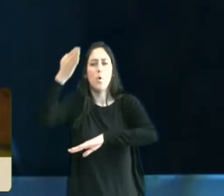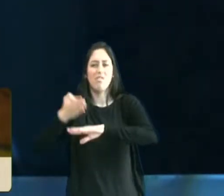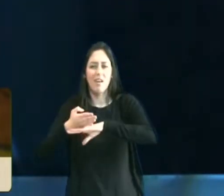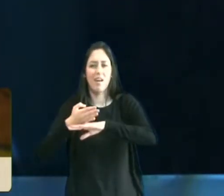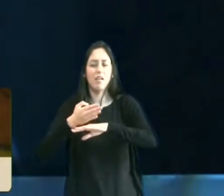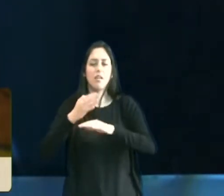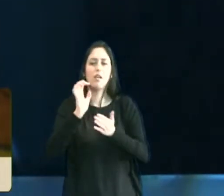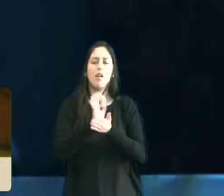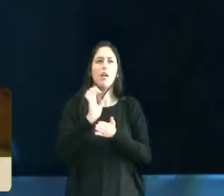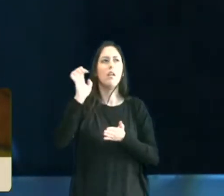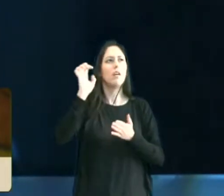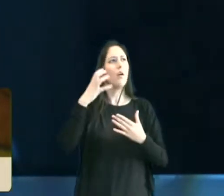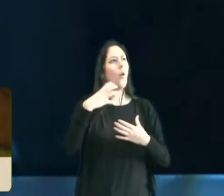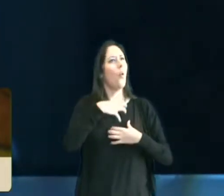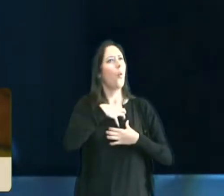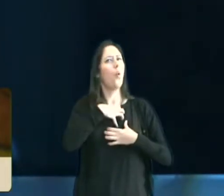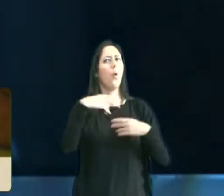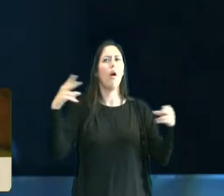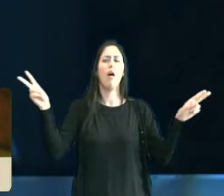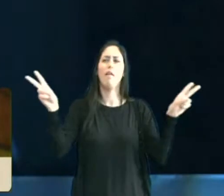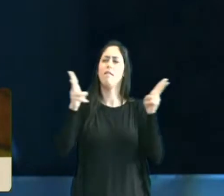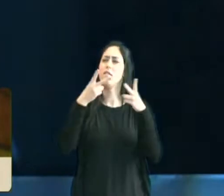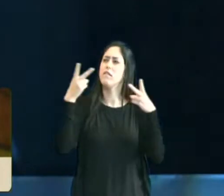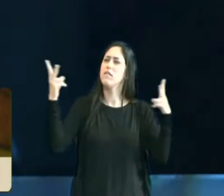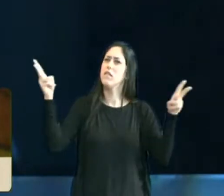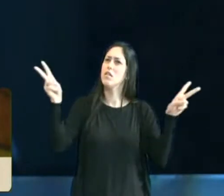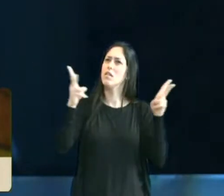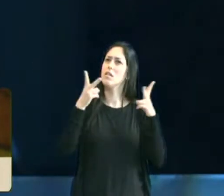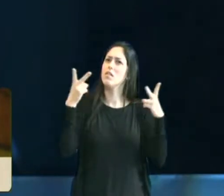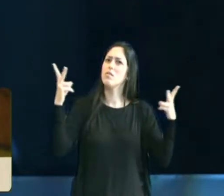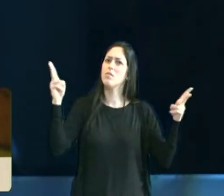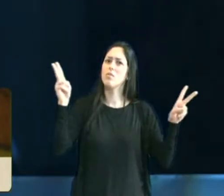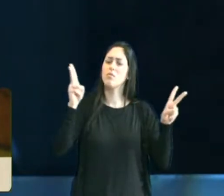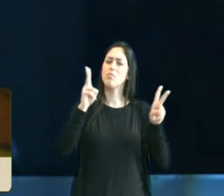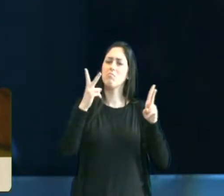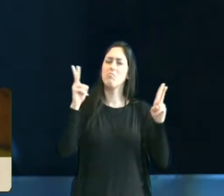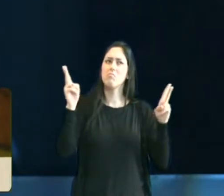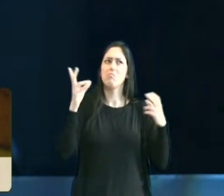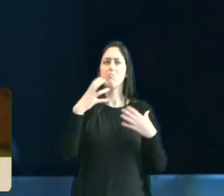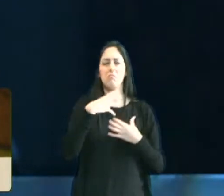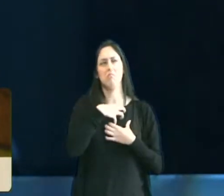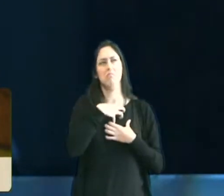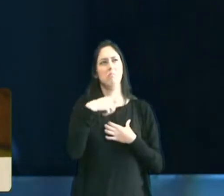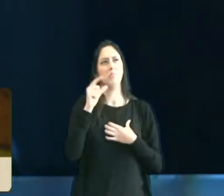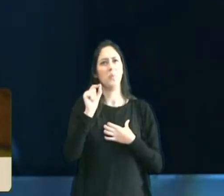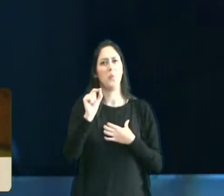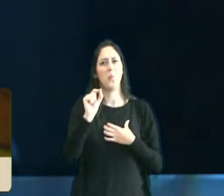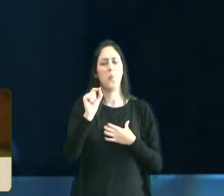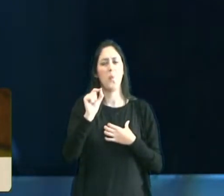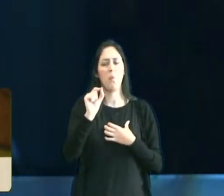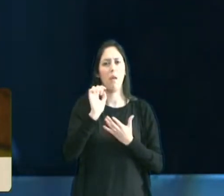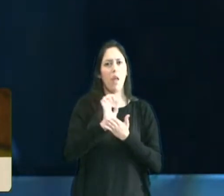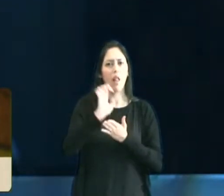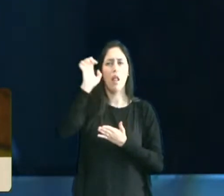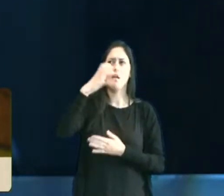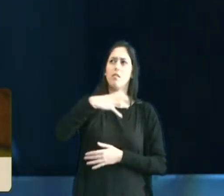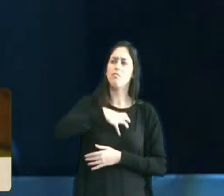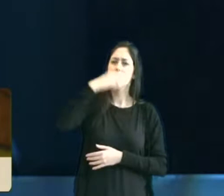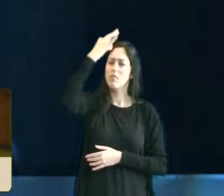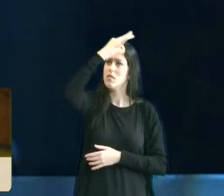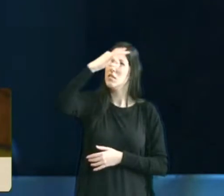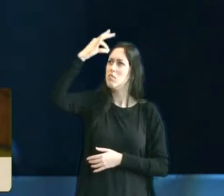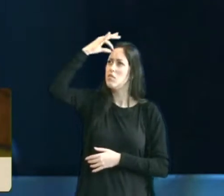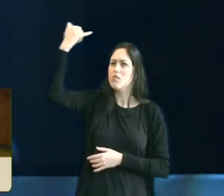do vento. E ali o Espírito, quando ele sai, começa a falar ao seu coração: o que você está fazendo